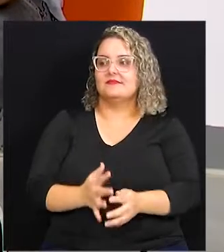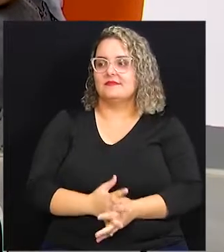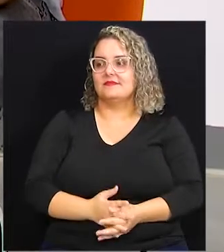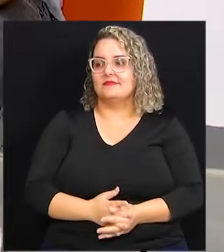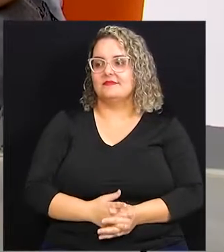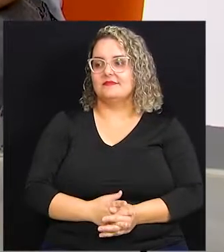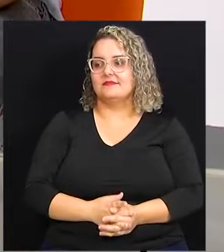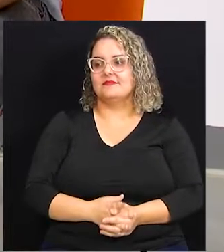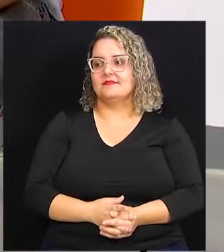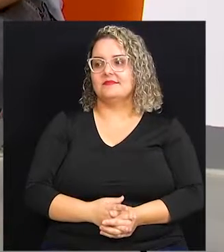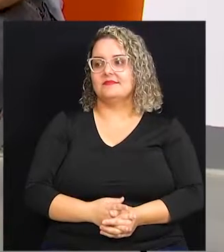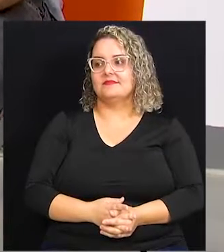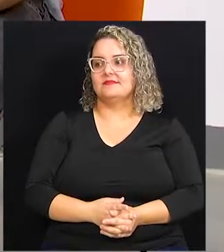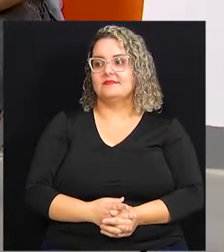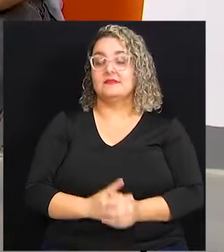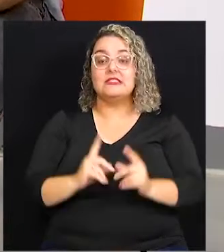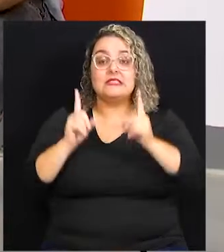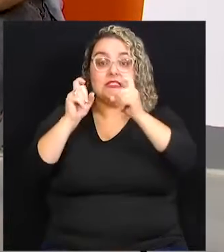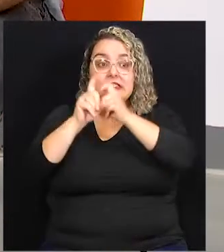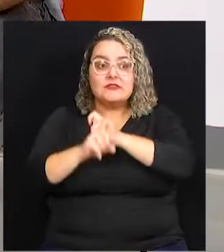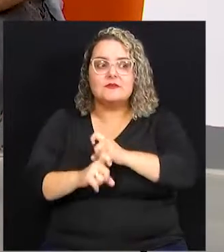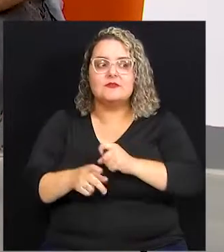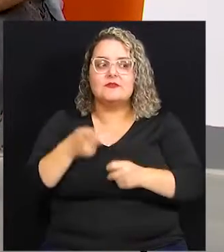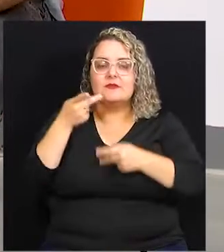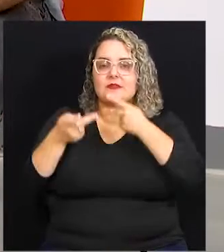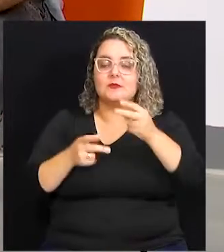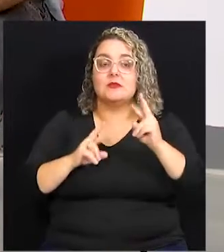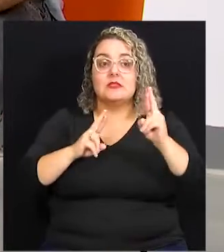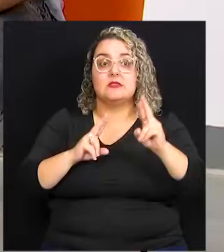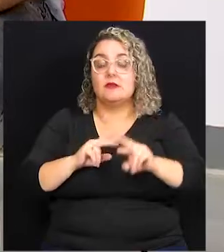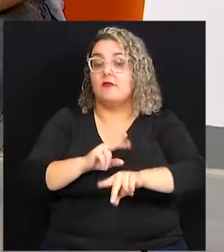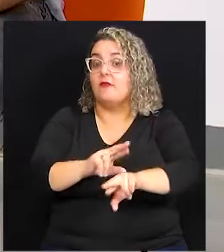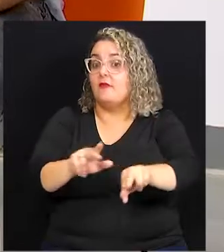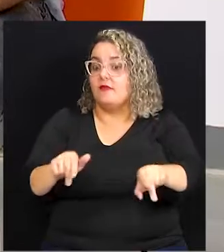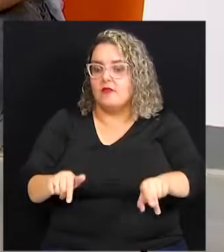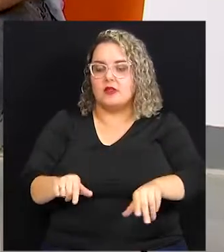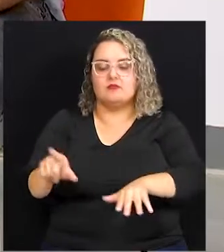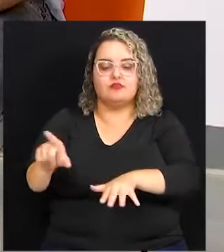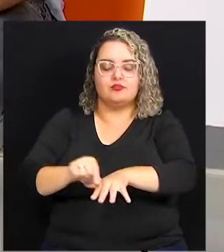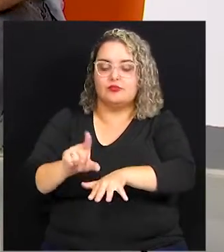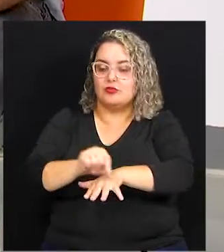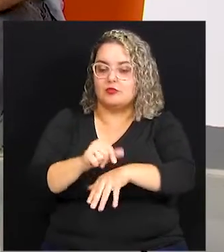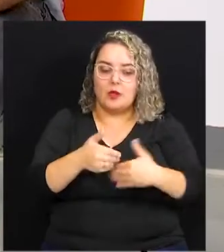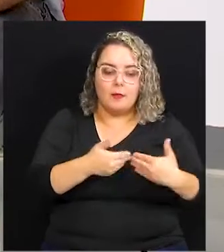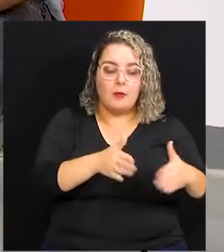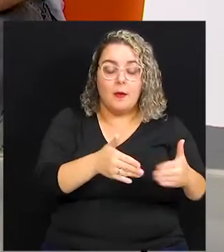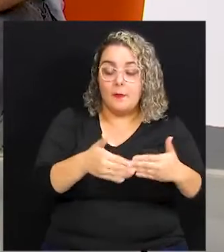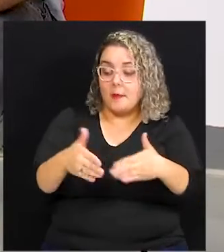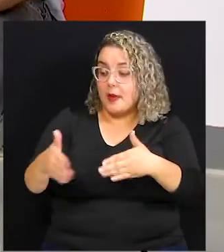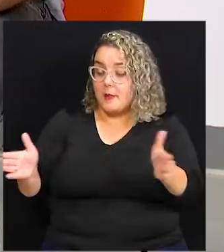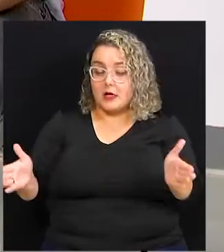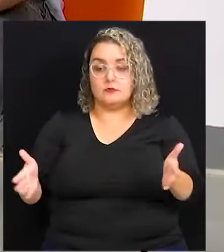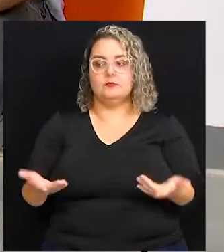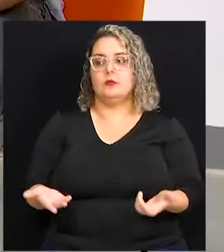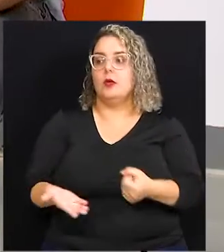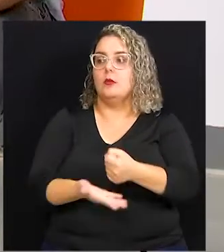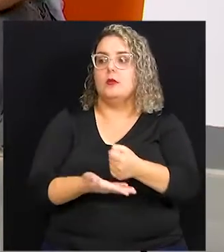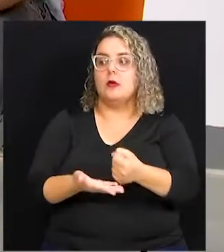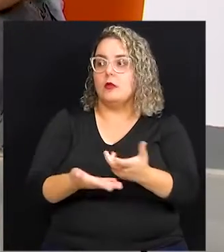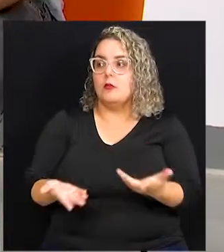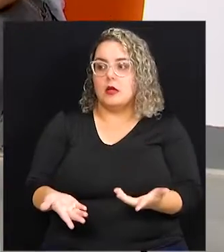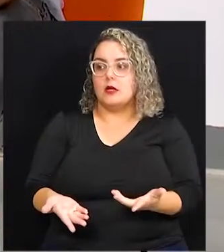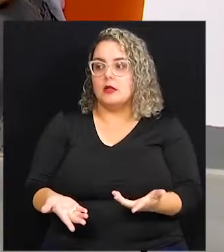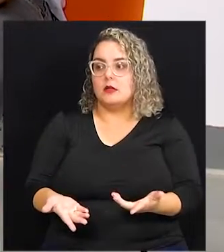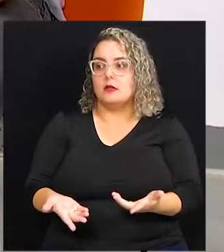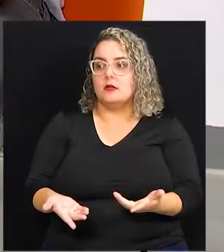carreira? É até difícil falar o que a gente espera, porque são tantas possibilidades, são tantas portas que abrem, que o mínimo